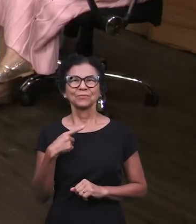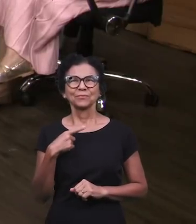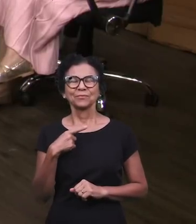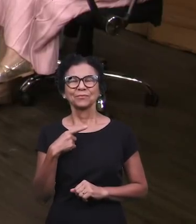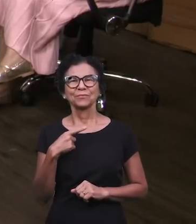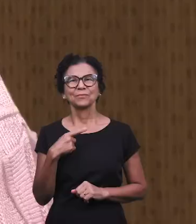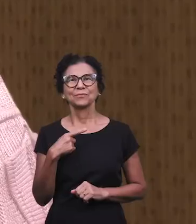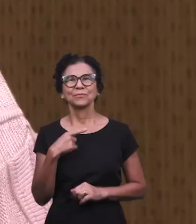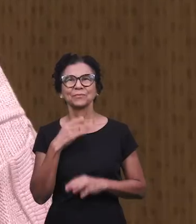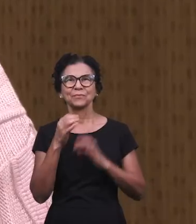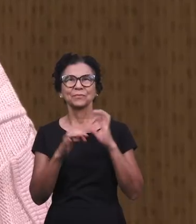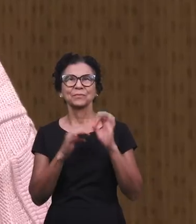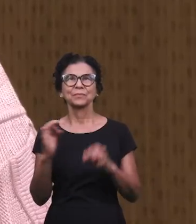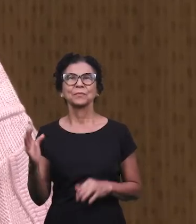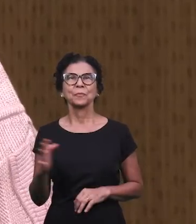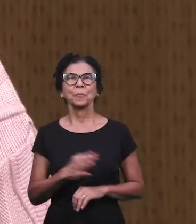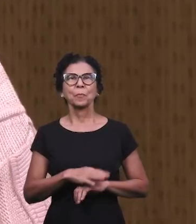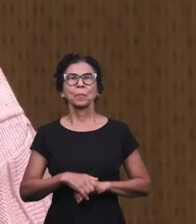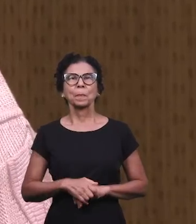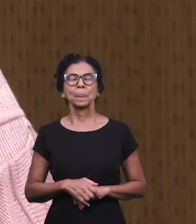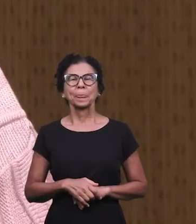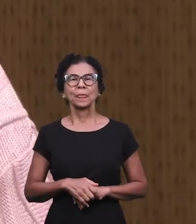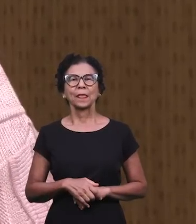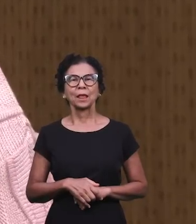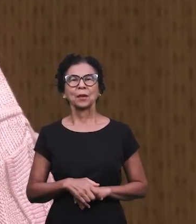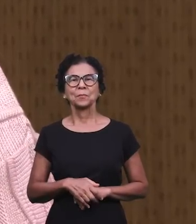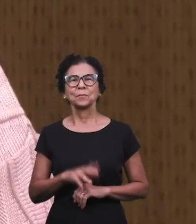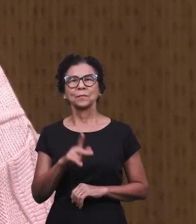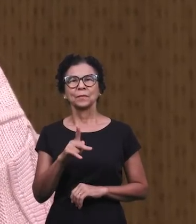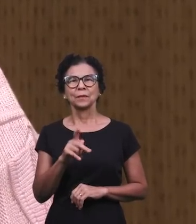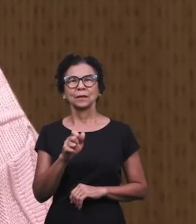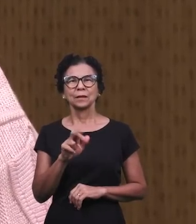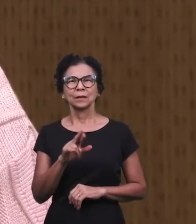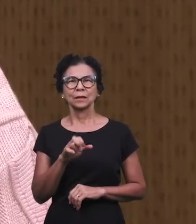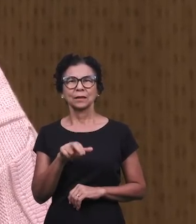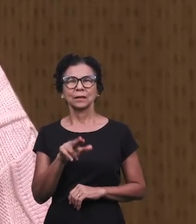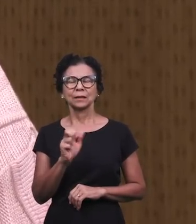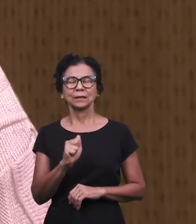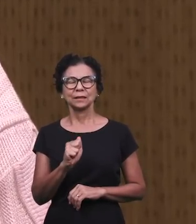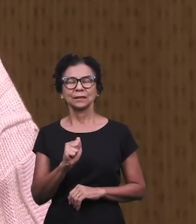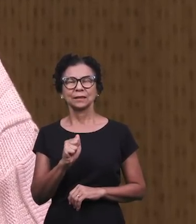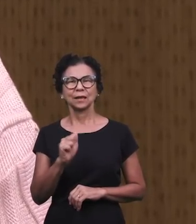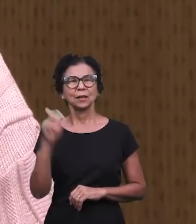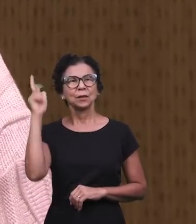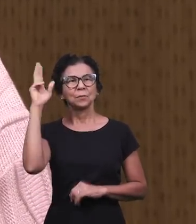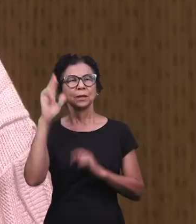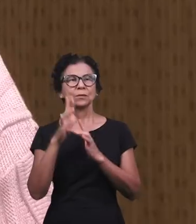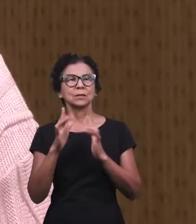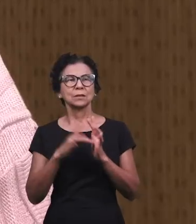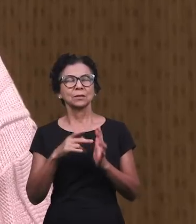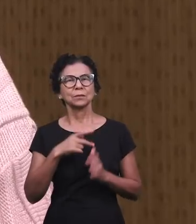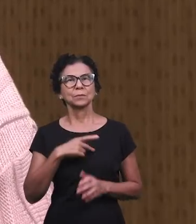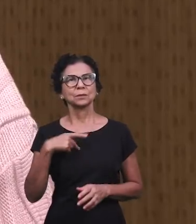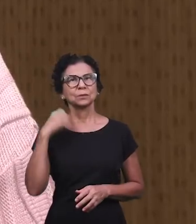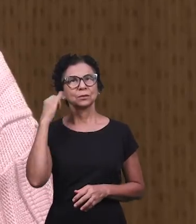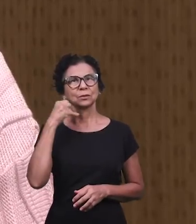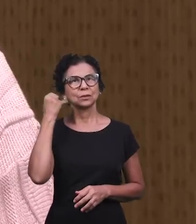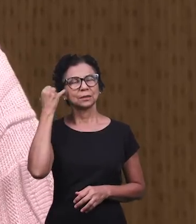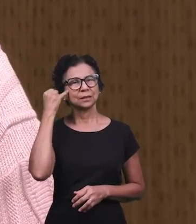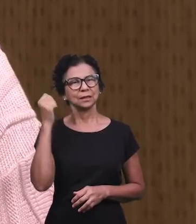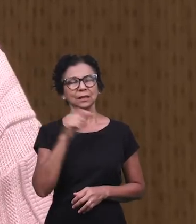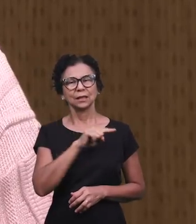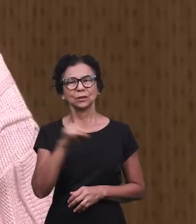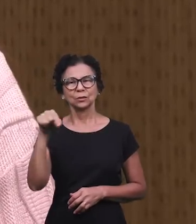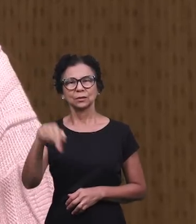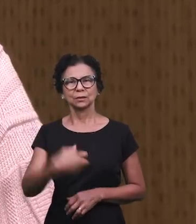seja bem-vinda. Paz do Senhor, pastor Josias, paz do Senhor, pastor Júlio, aos jovens aqui presentes, eu também que estão nos assistindo, a paz do Senhor, a alegria